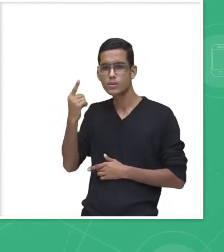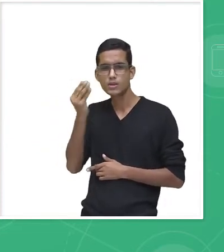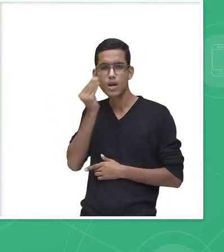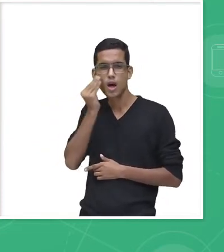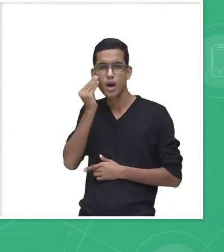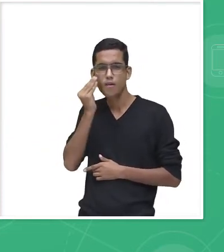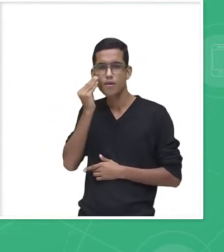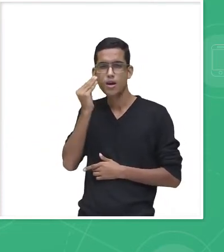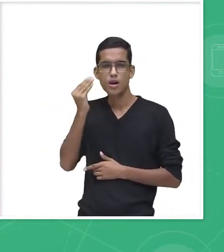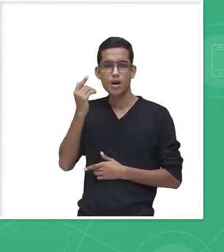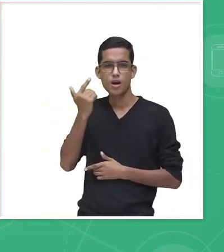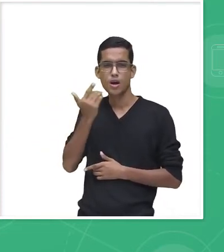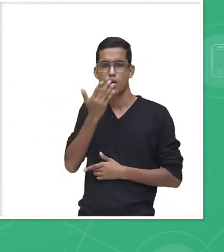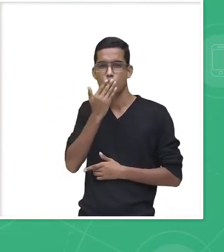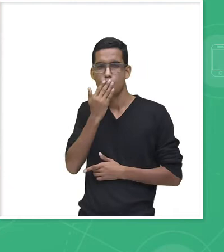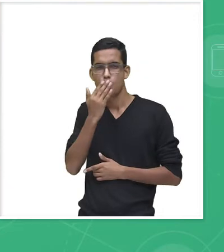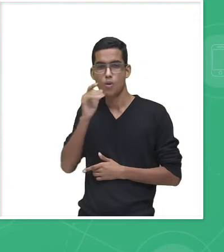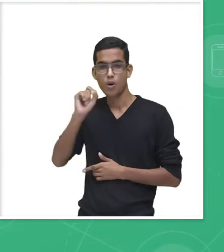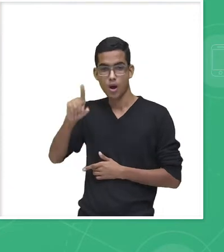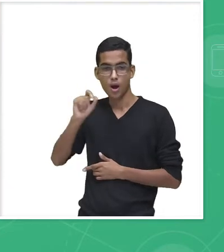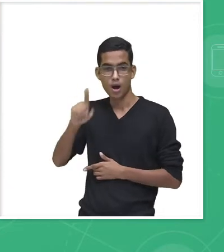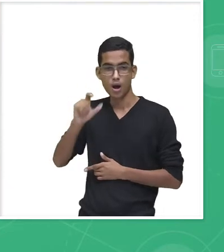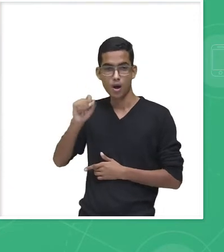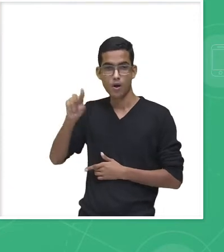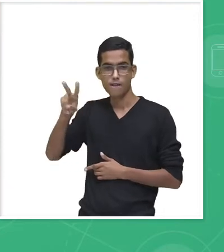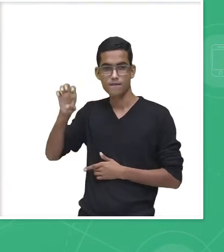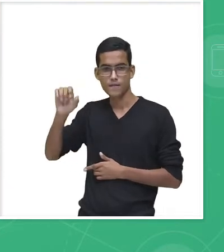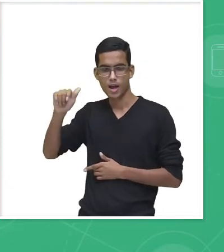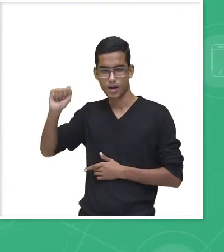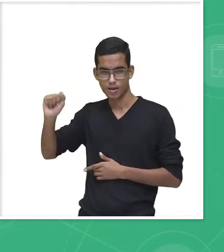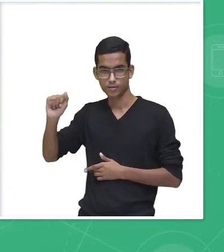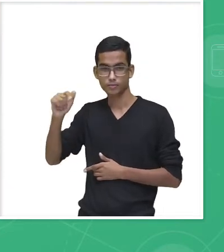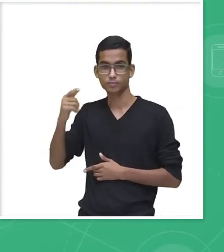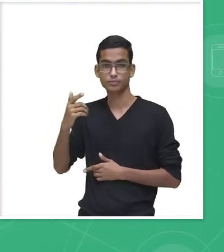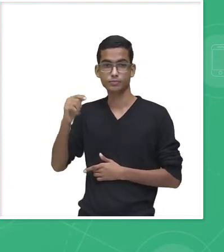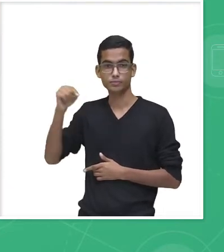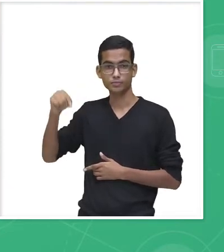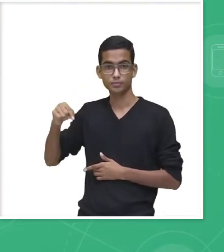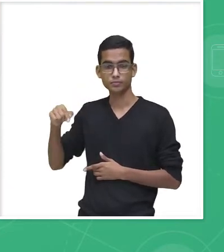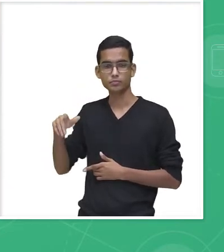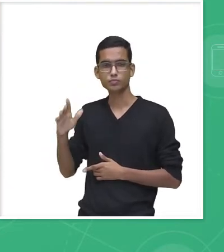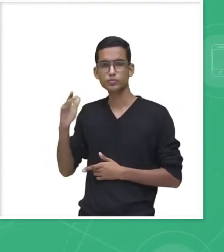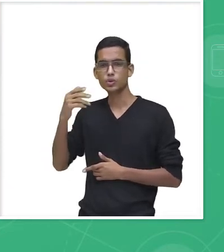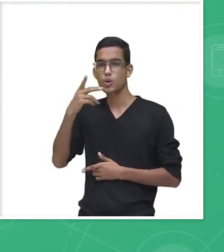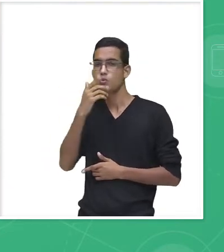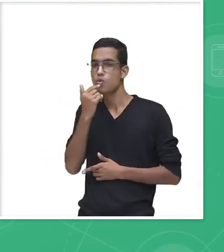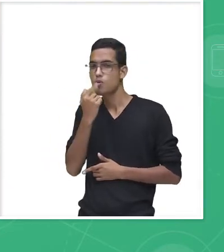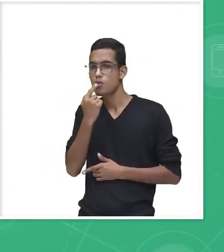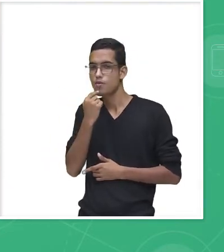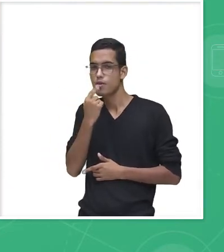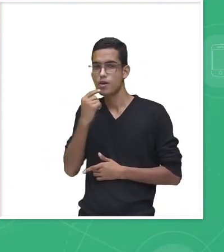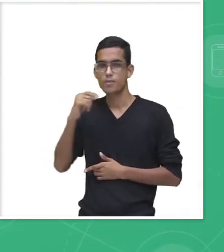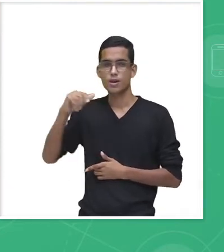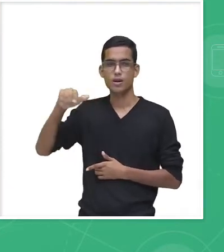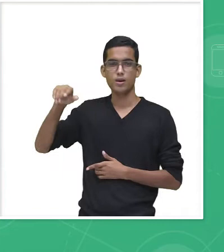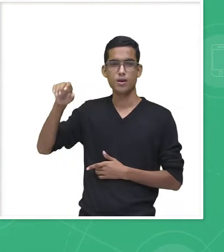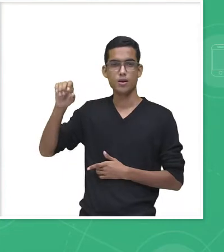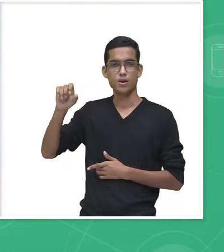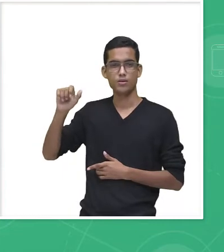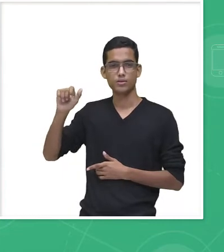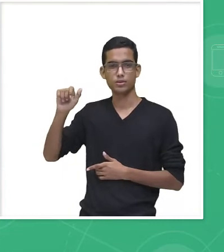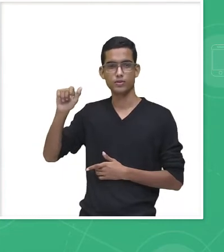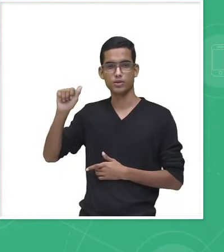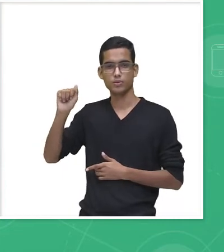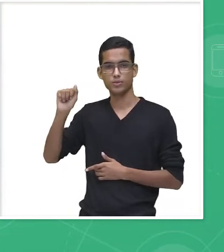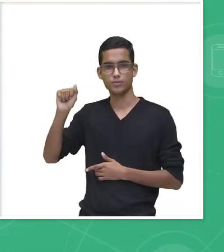azul e e artéria renal que está sendo representado em vermelho tá então são elas que levam o sangue para dentro do